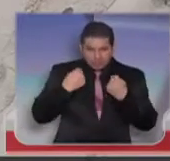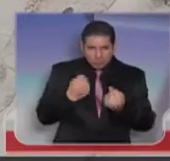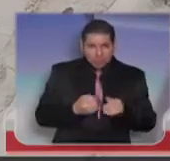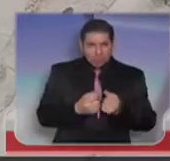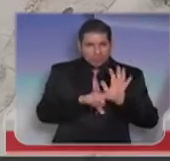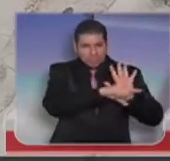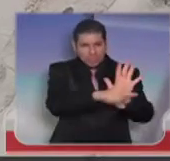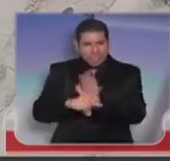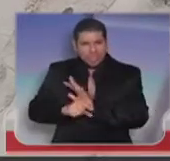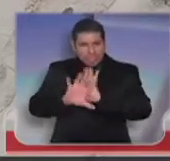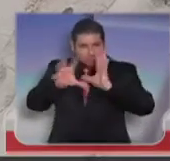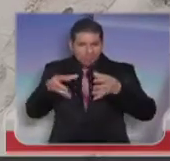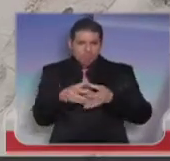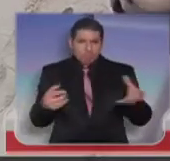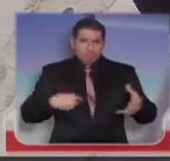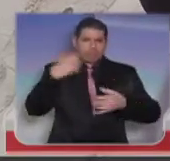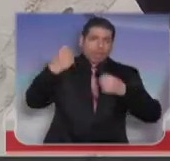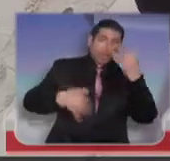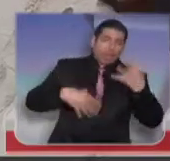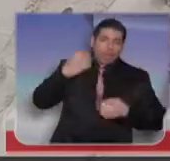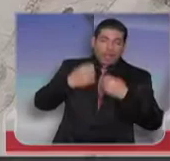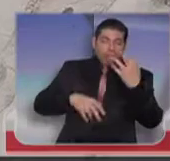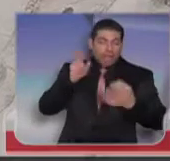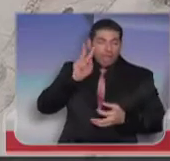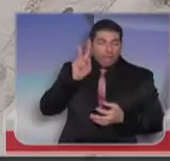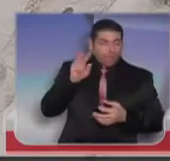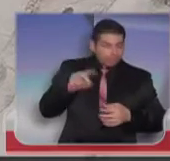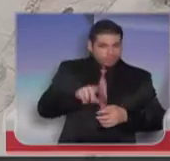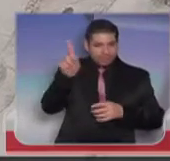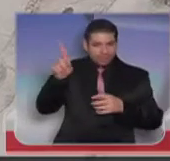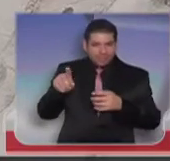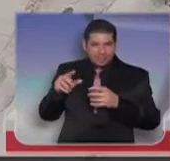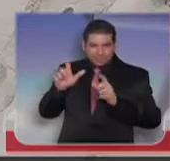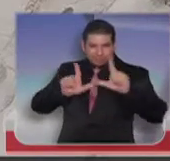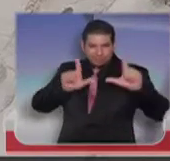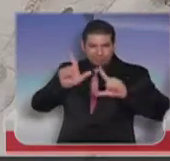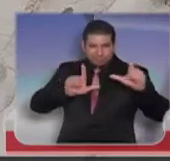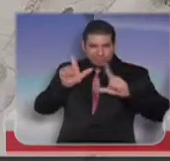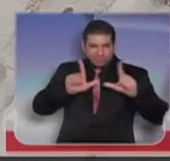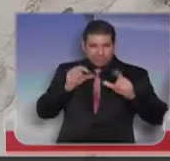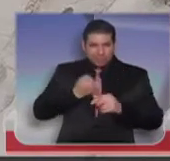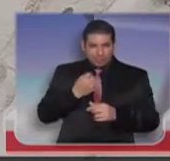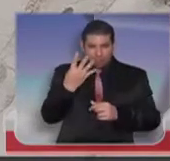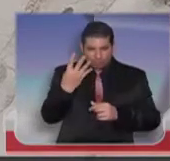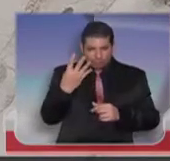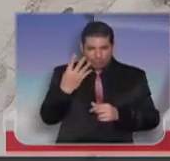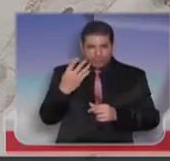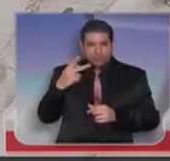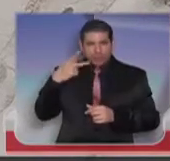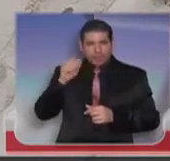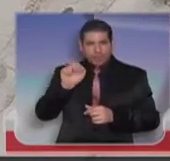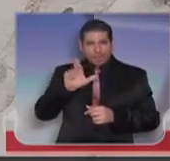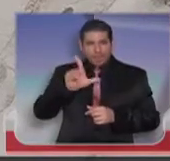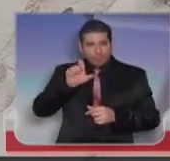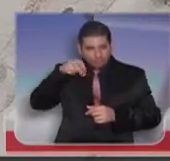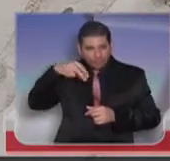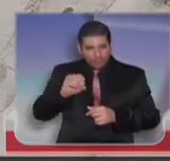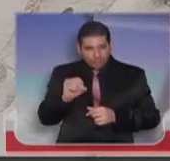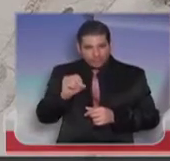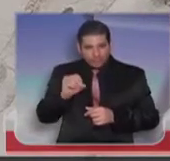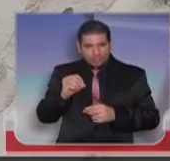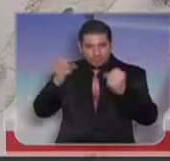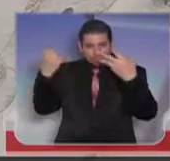para quem fica contando história aqui. Lá na Praça é Nossa, lá o Paulinho lá fala que quem não tem dinheiro conta